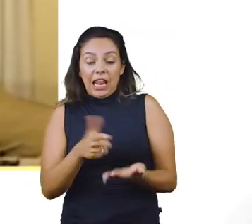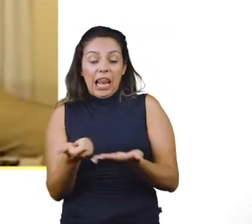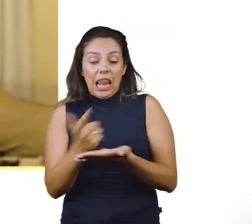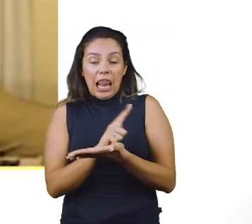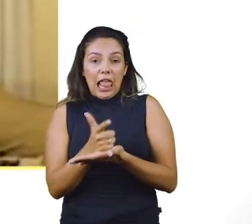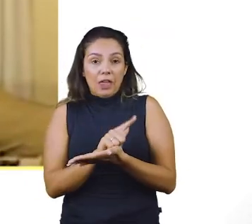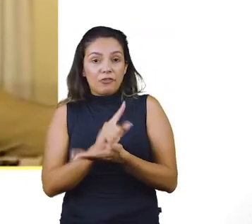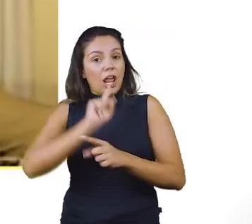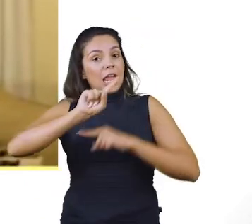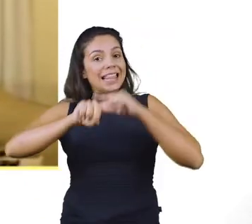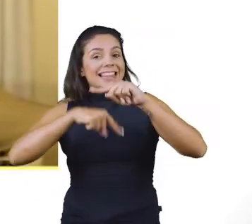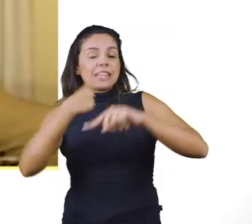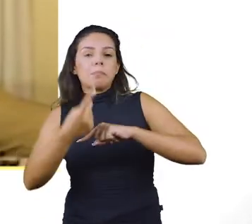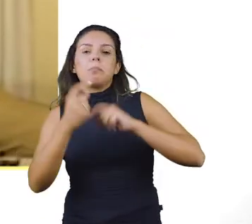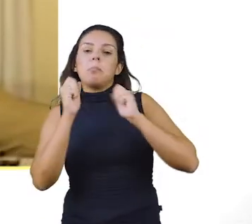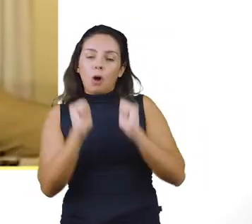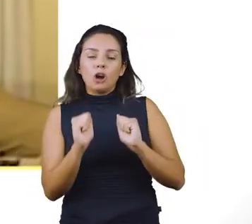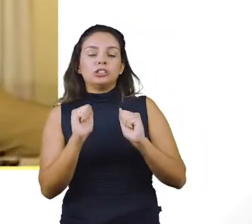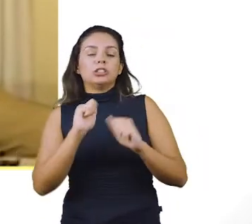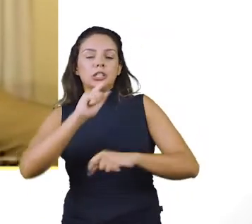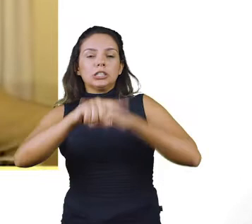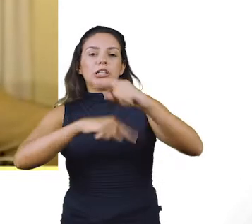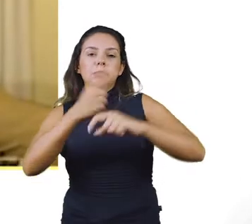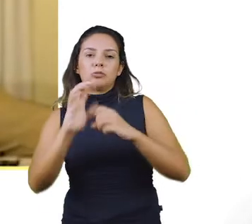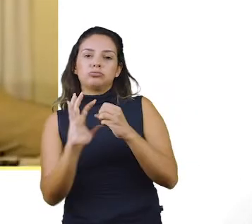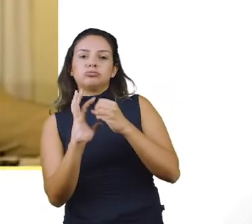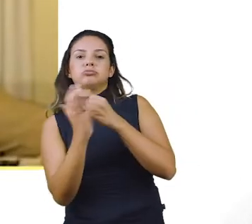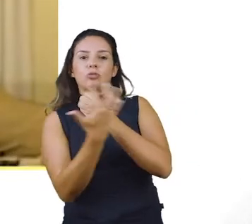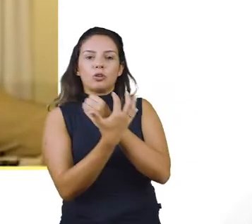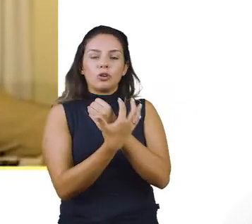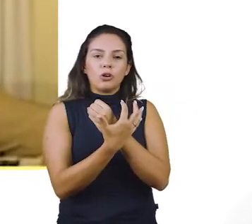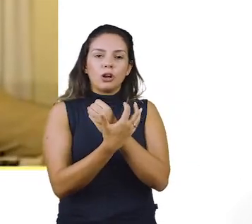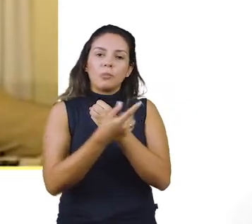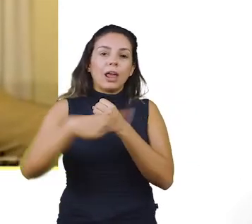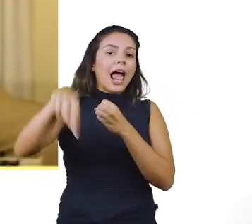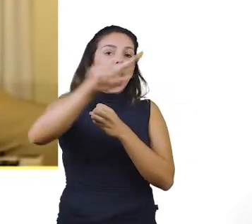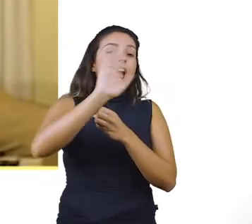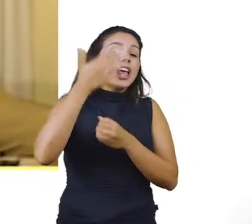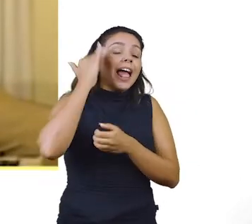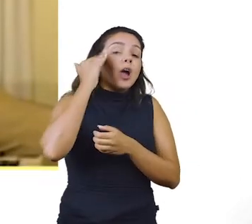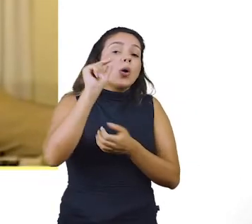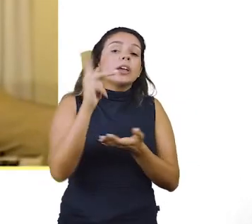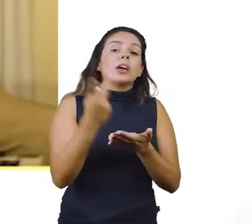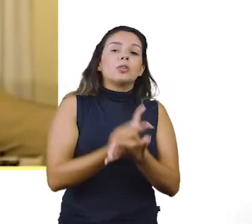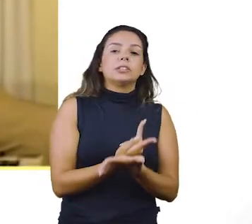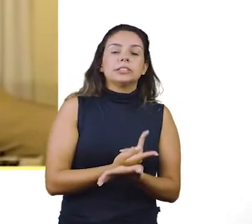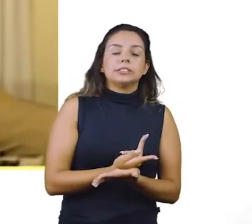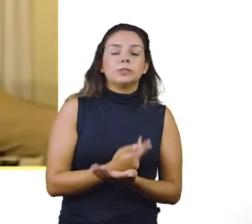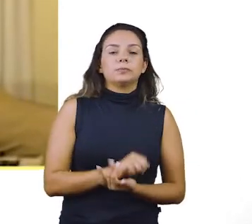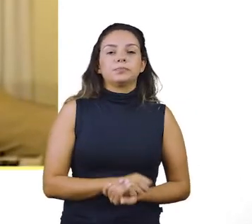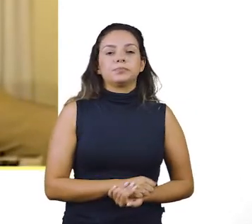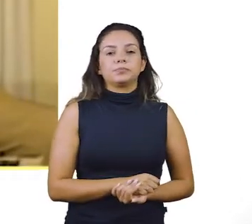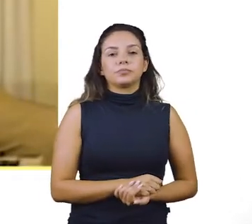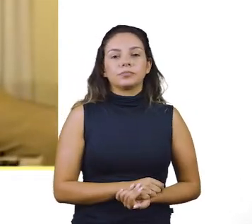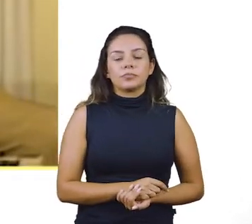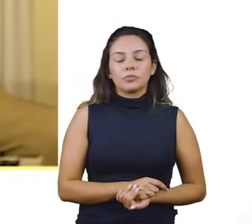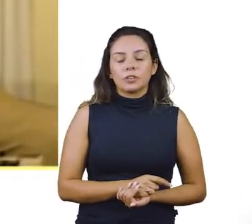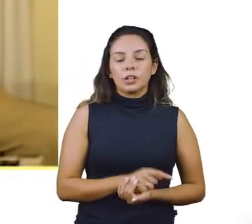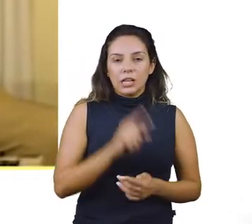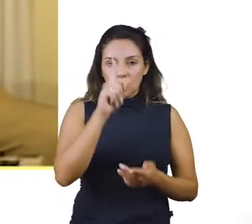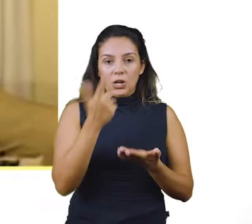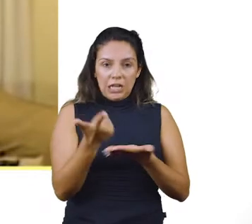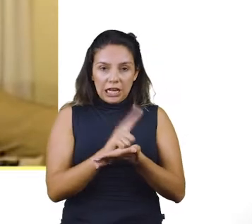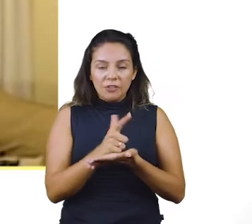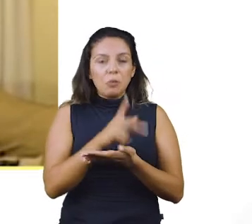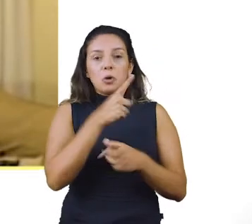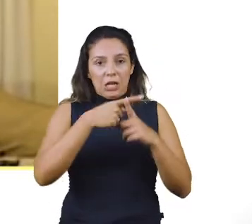pós-pandemia, para a gente entender tudo o que se passou. Até há uma dúvida sobre isso, algumas pessoas, mas está fazendo um livro já vai ter passado. Não, é um livro